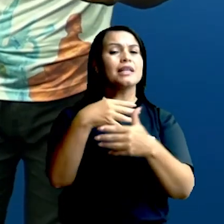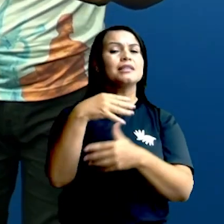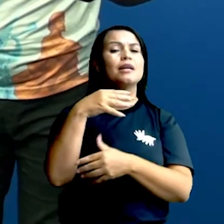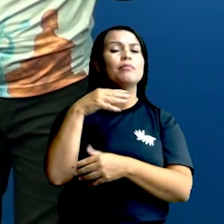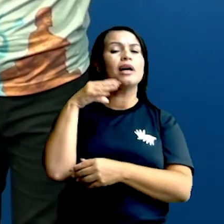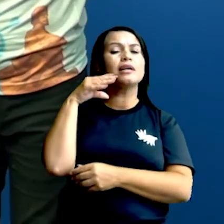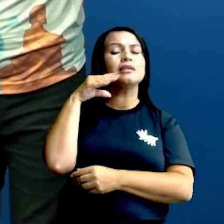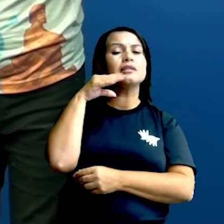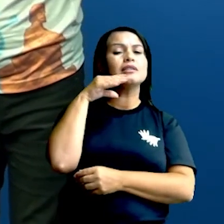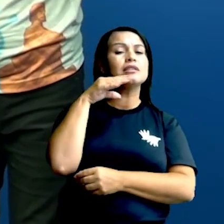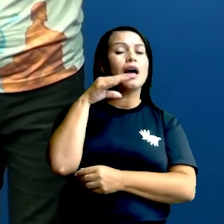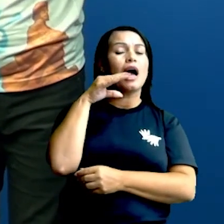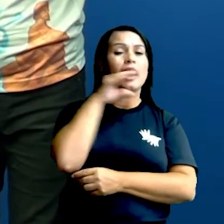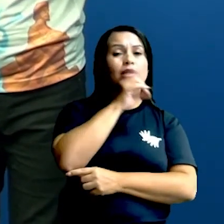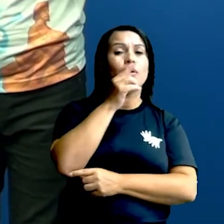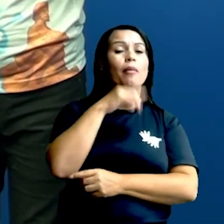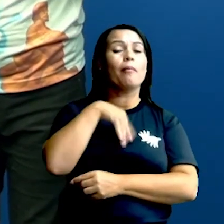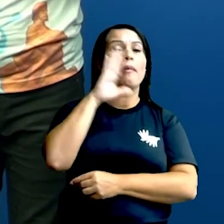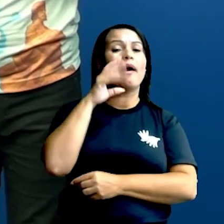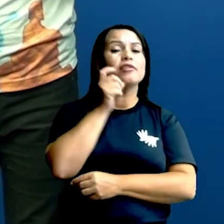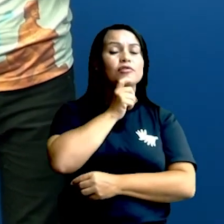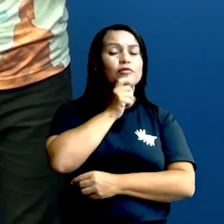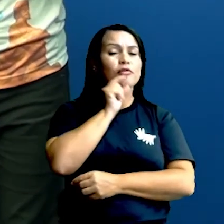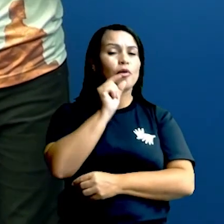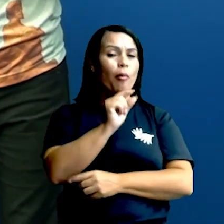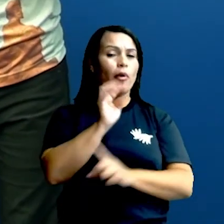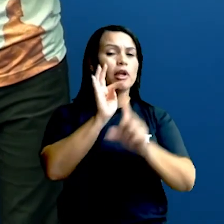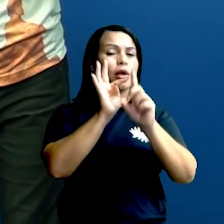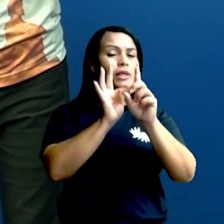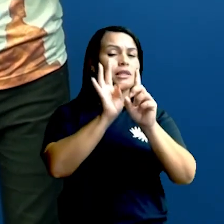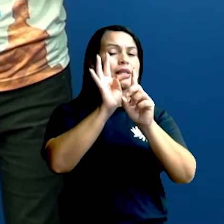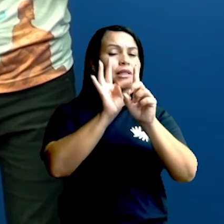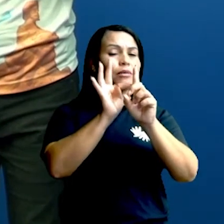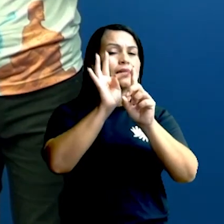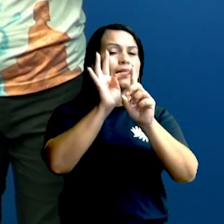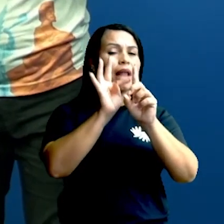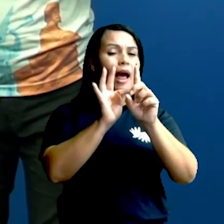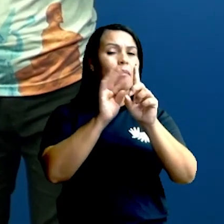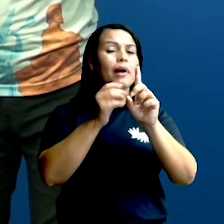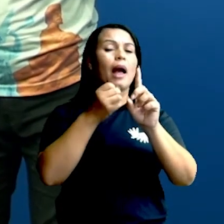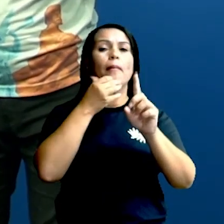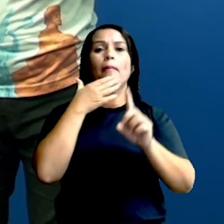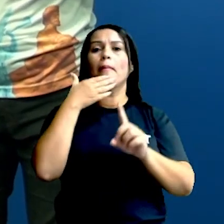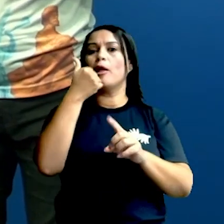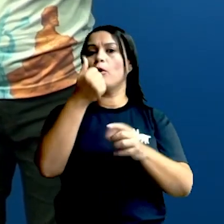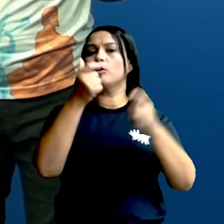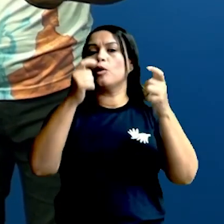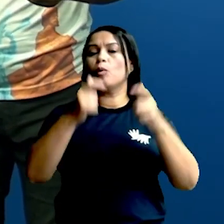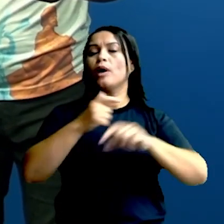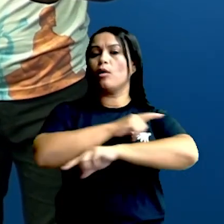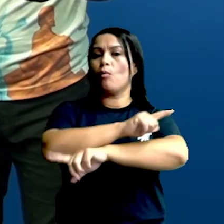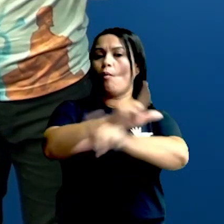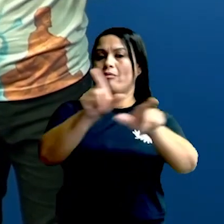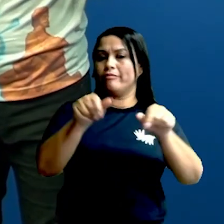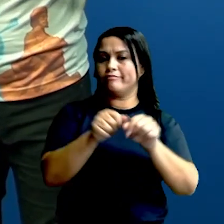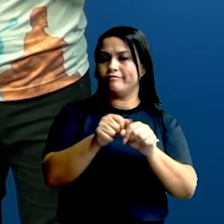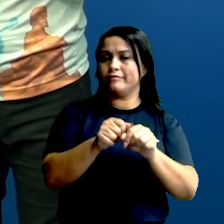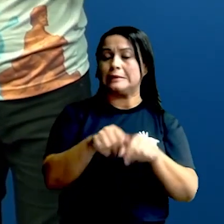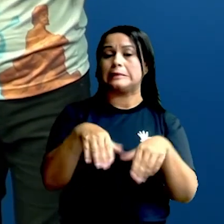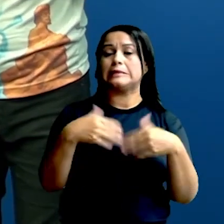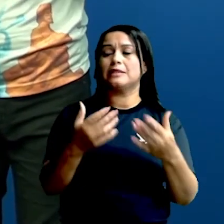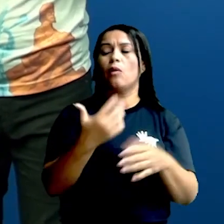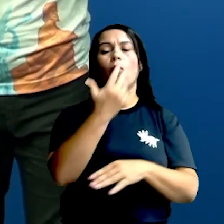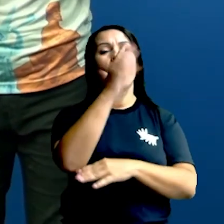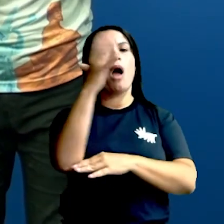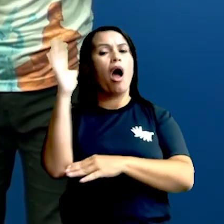né? A nossa sensação térmica ela é melhor do que em ambientes que não são arborizados. Então, uma